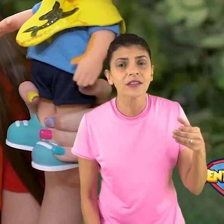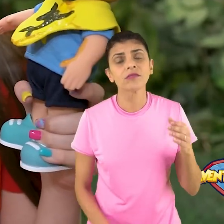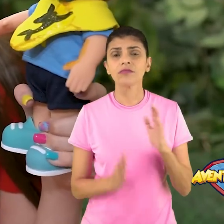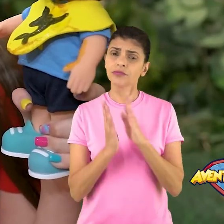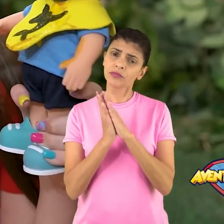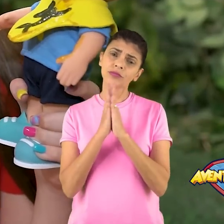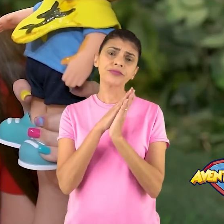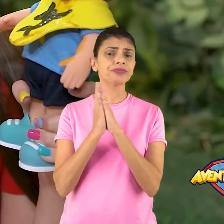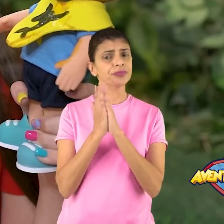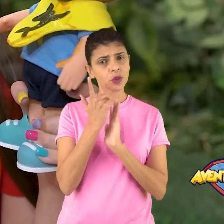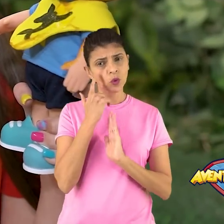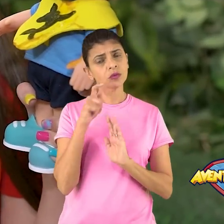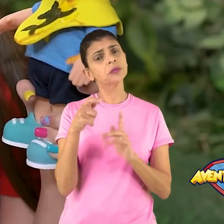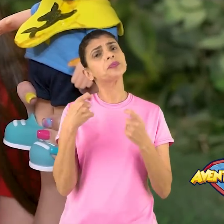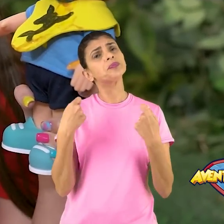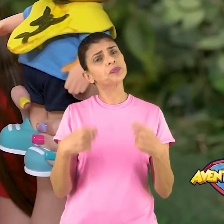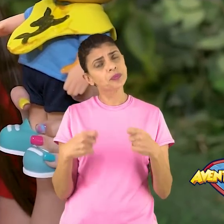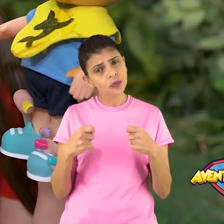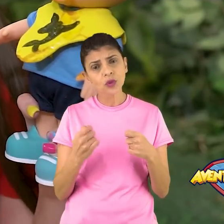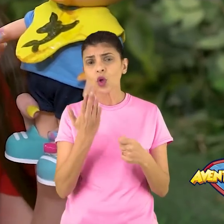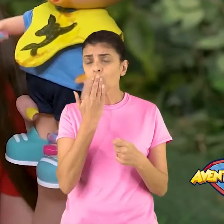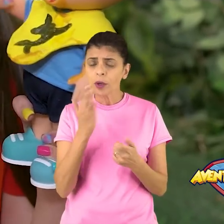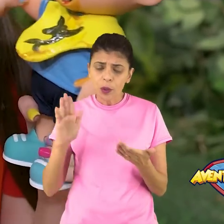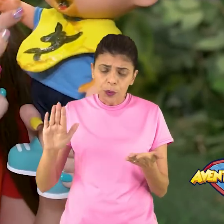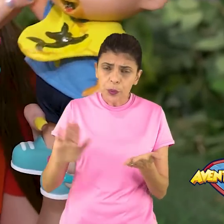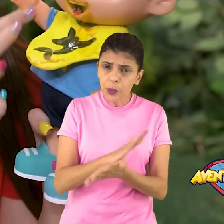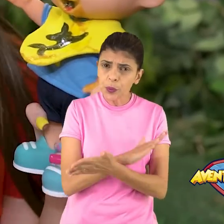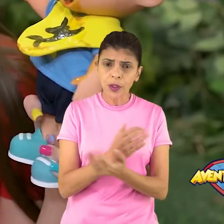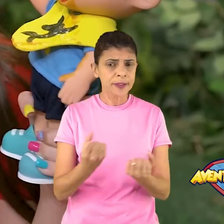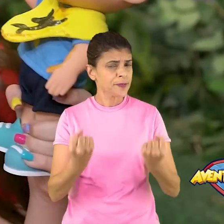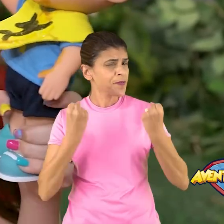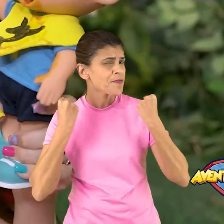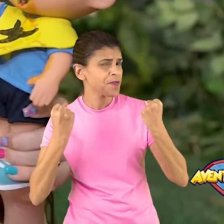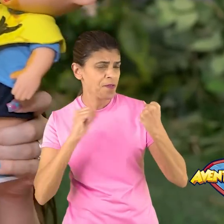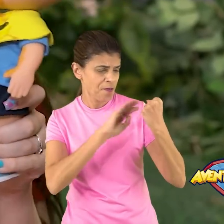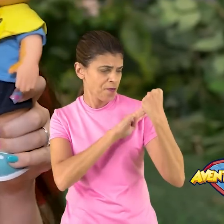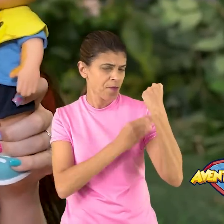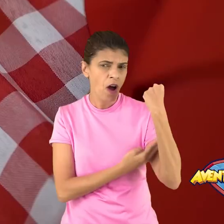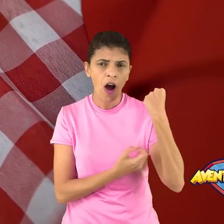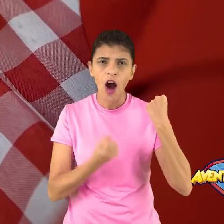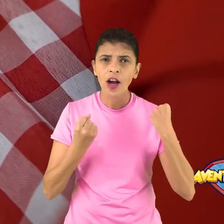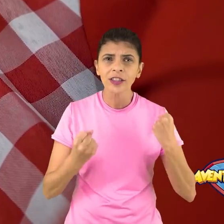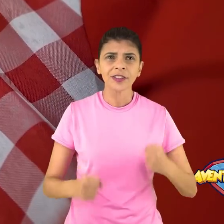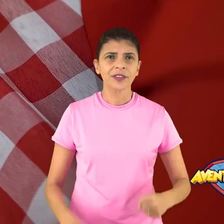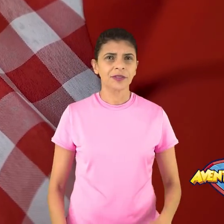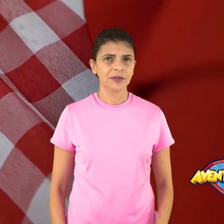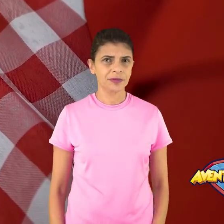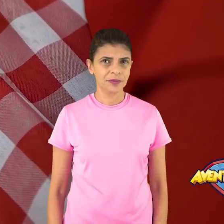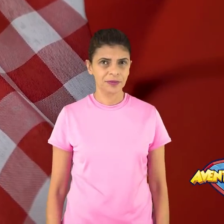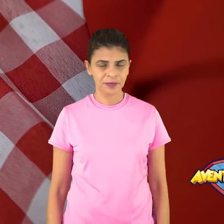Boneco do Lucas, você precisa comer tudo pra ficar forte.